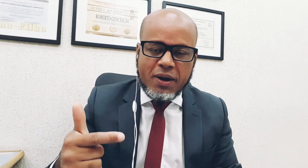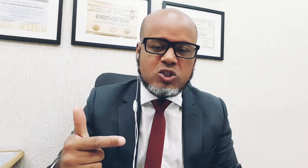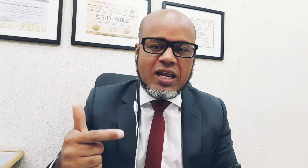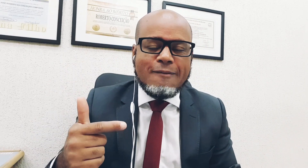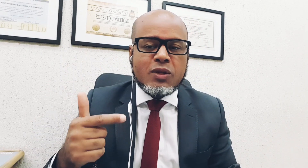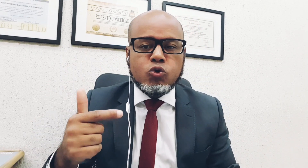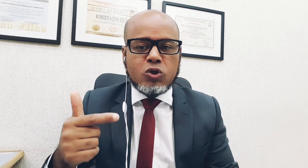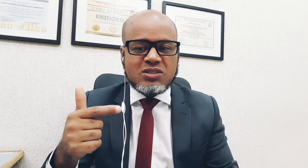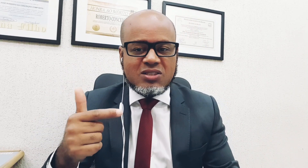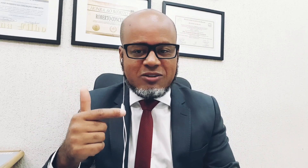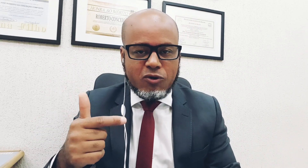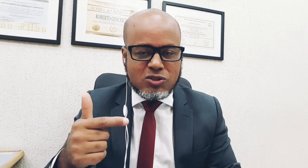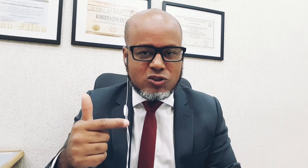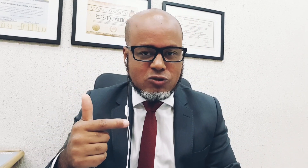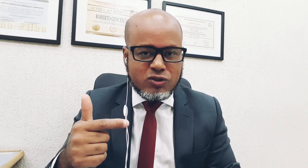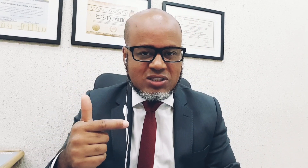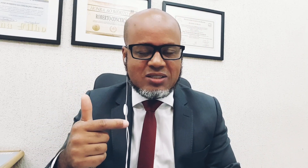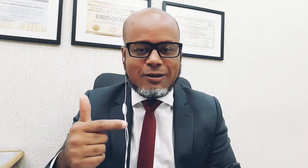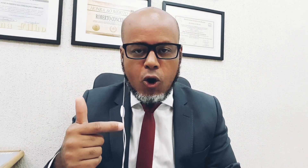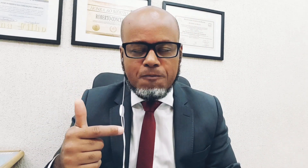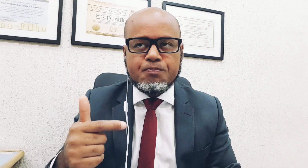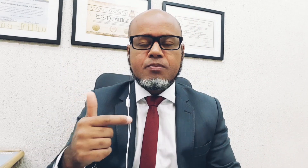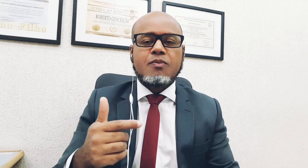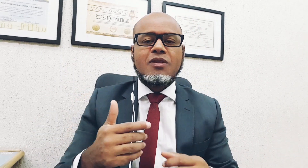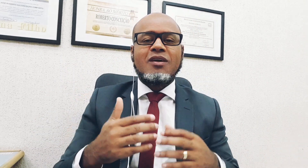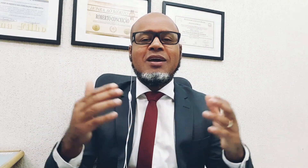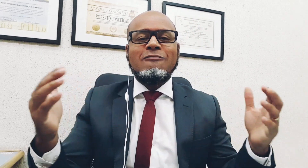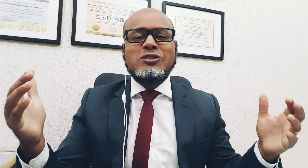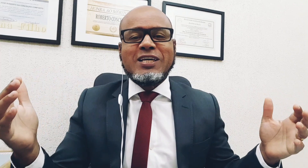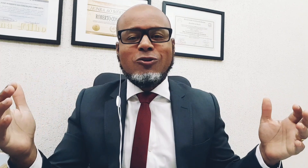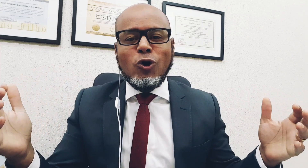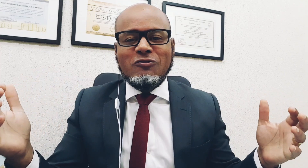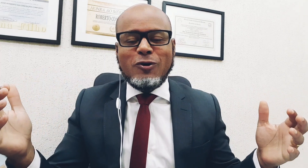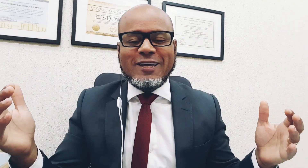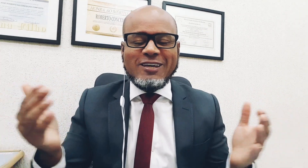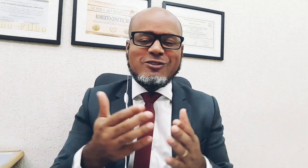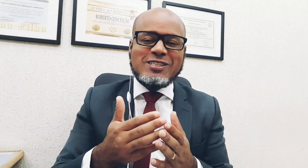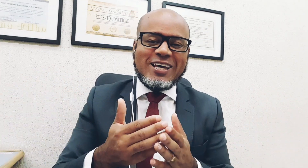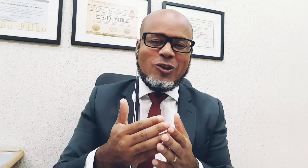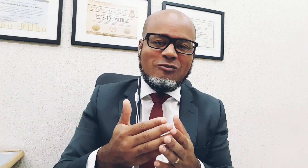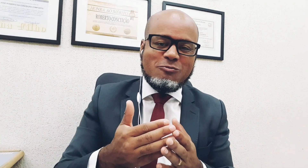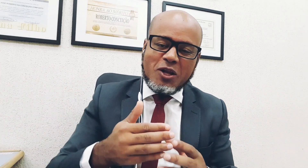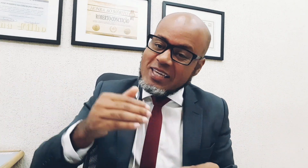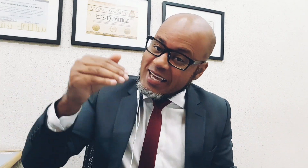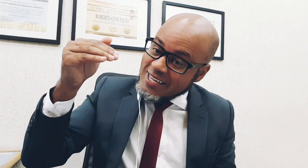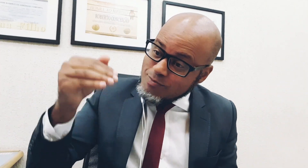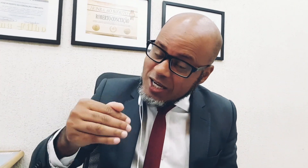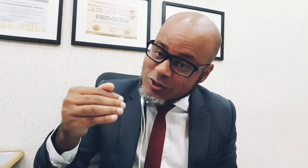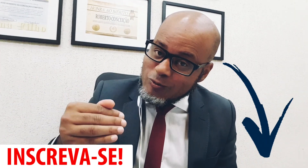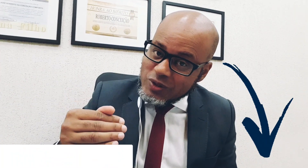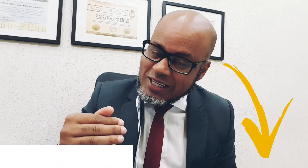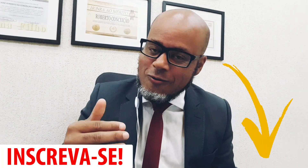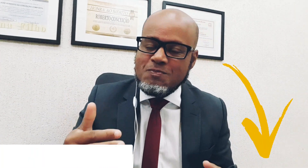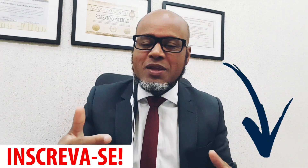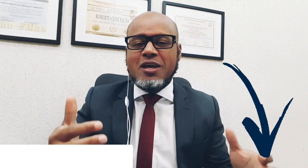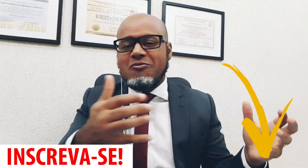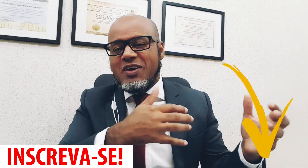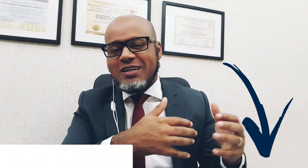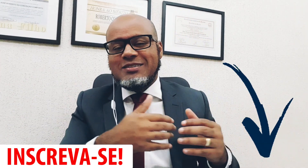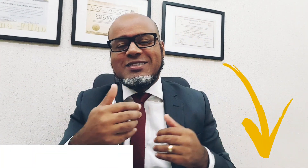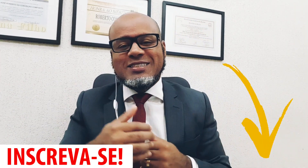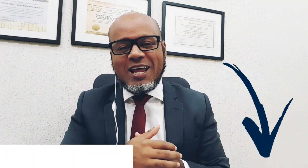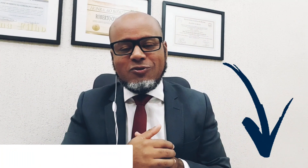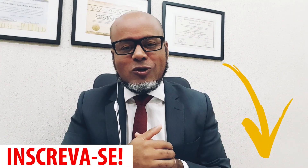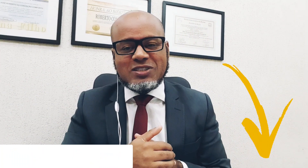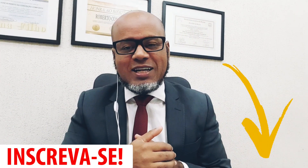vamos compartilhar todas essas informações com vocês, tá bom? Você que é novo por aqui, você que é nova por aqui, aqui embaixo tem um botão.